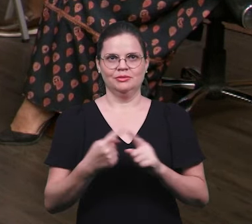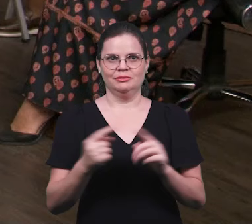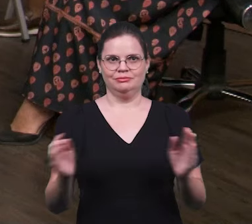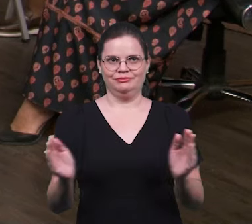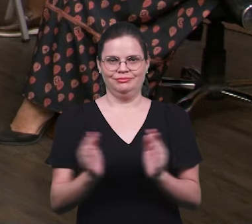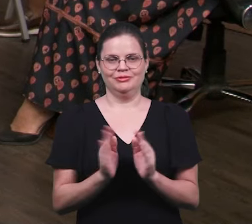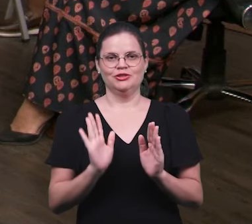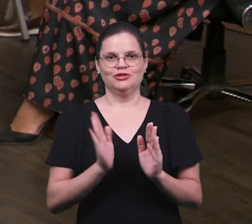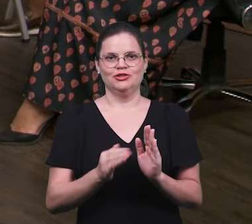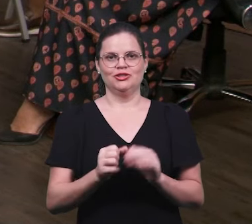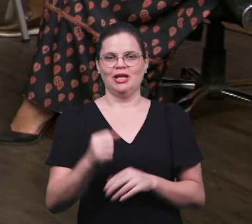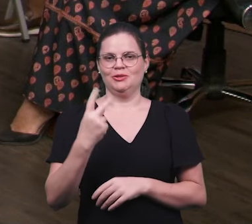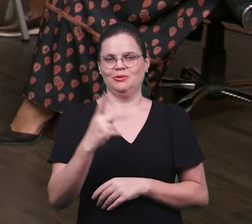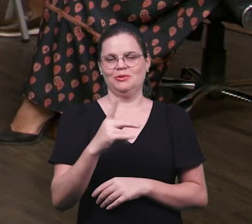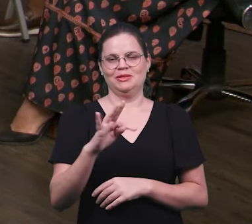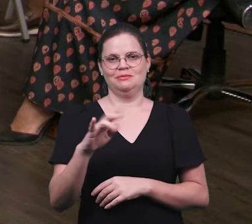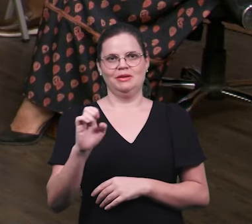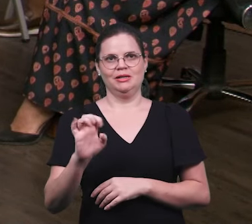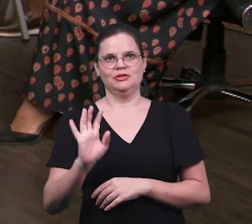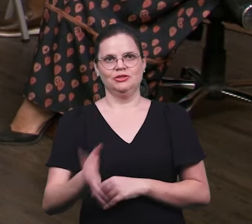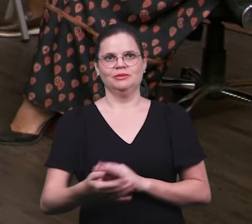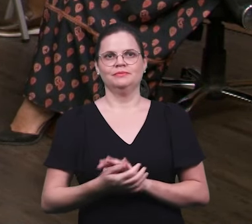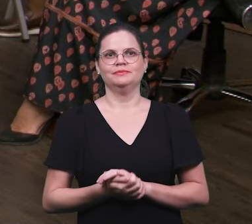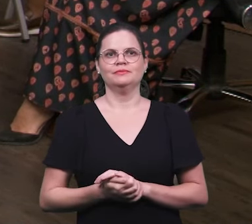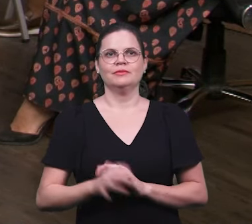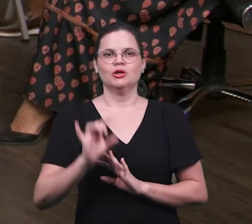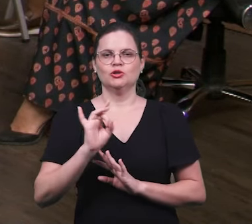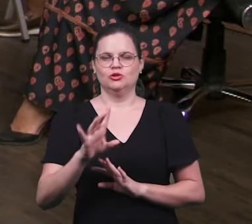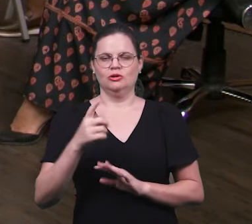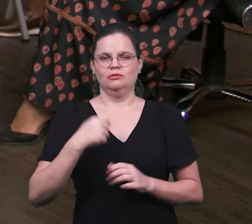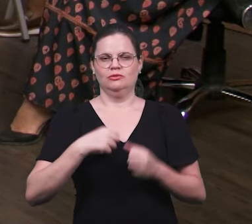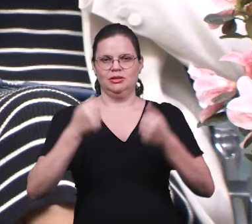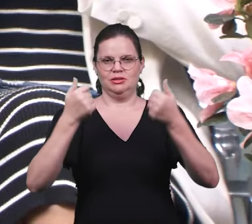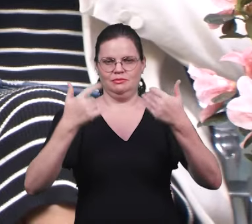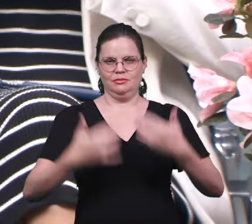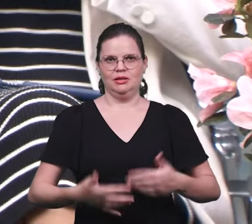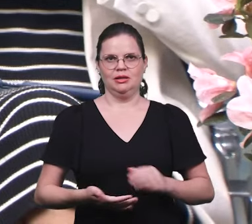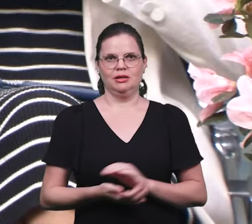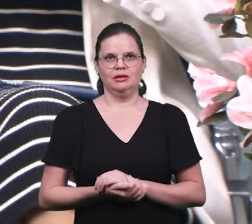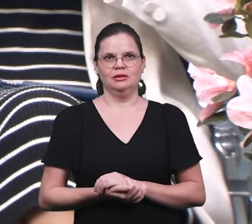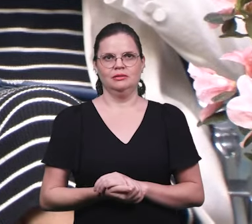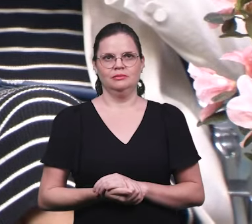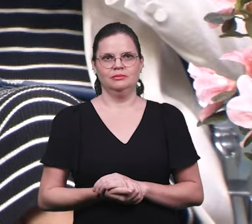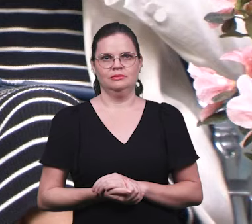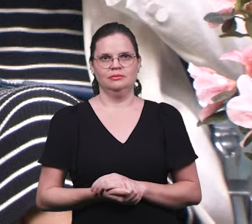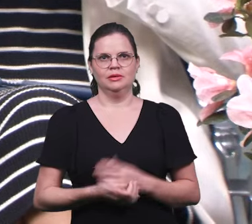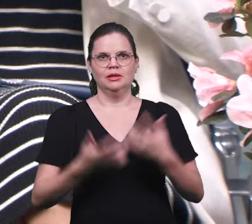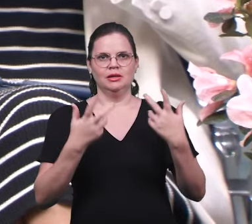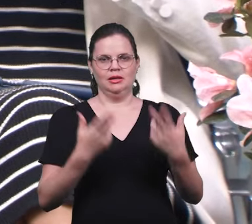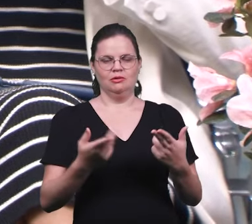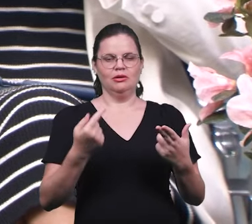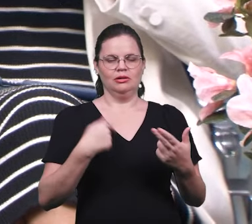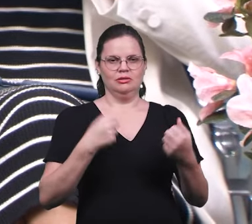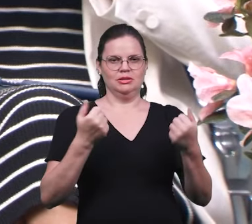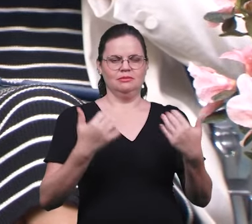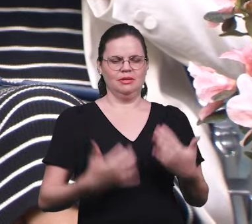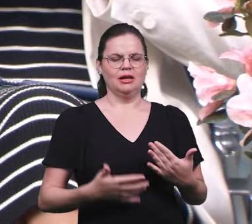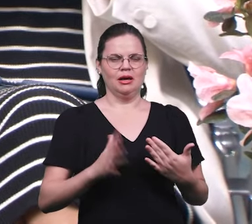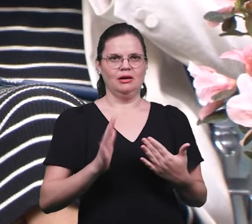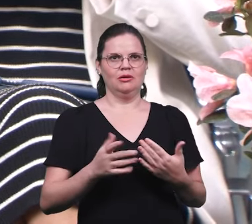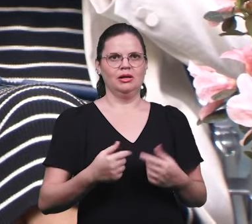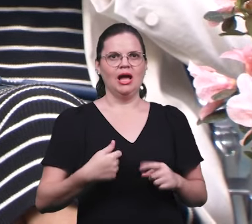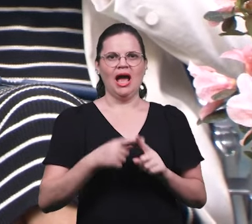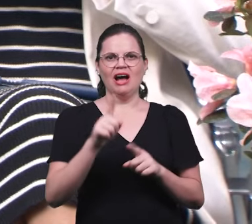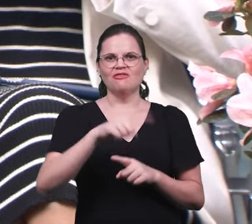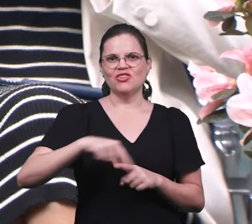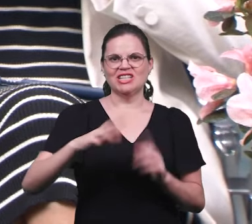fechou. Já fizemos 2 edições. Eu só queria deixar um esclarecimentozinho que, às vezes, esse tipo de coisa que eu falei aqui há pouco, eu já vi gente dizer assim,